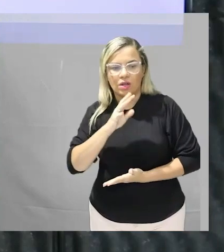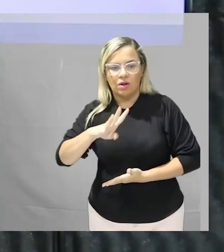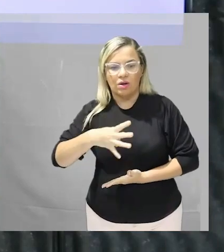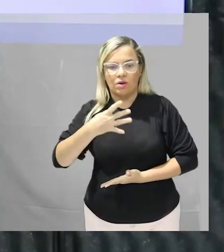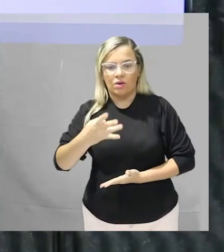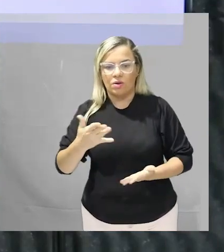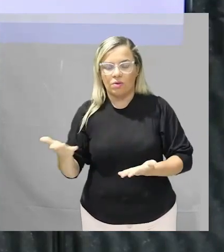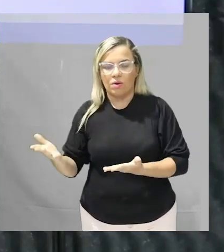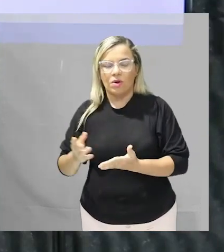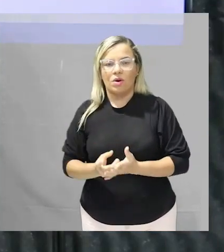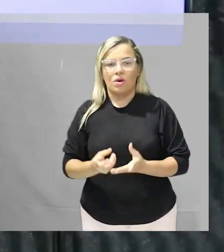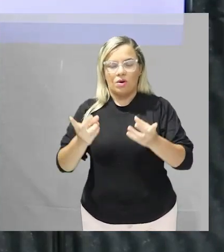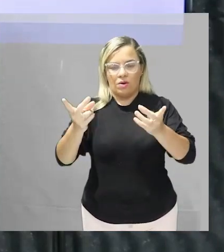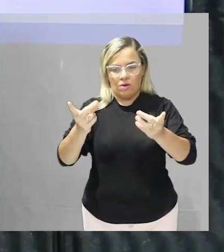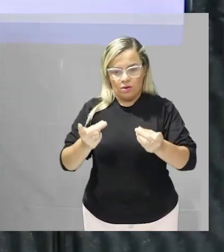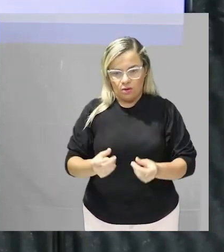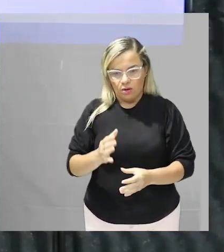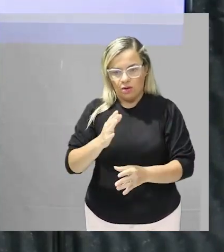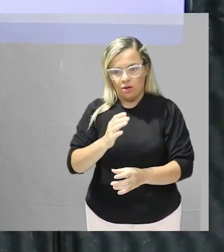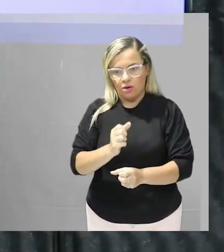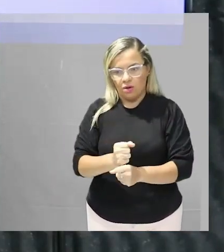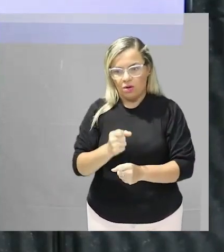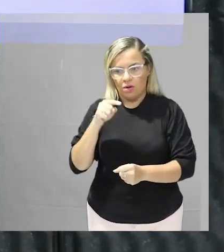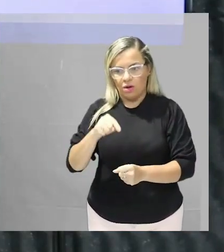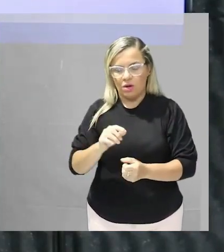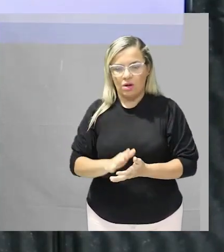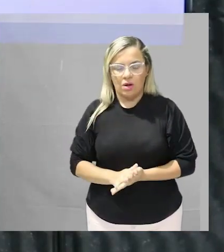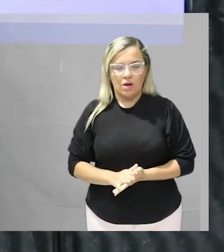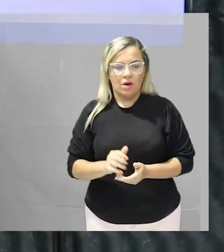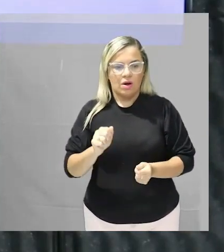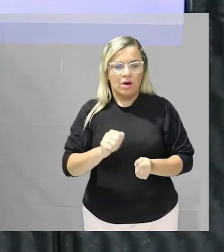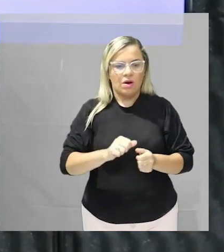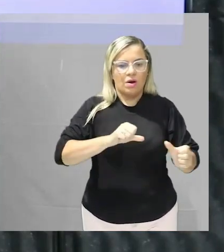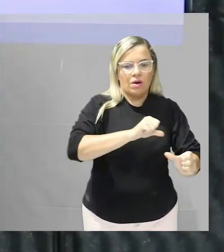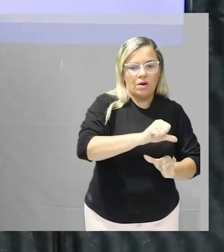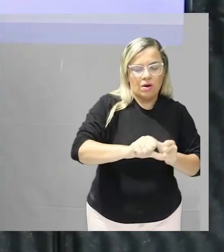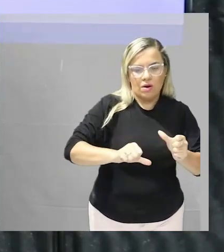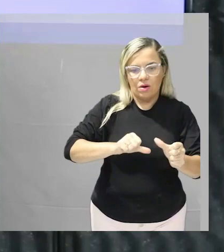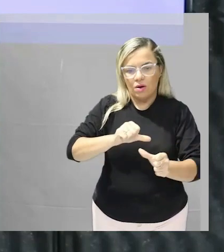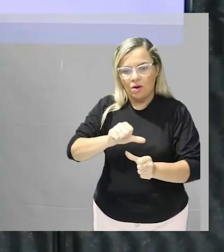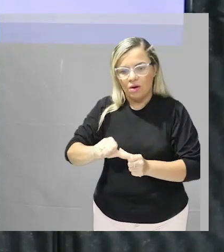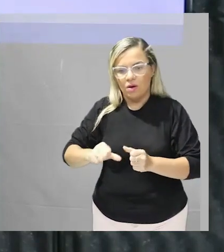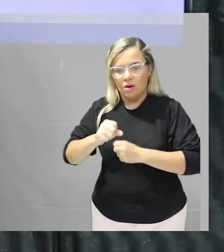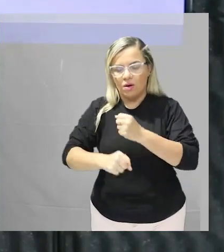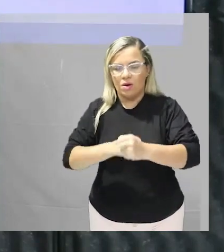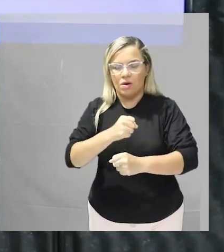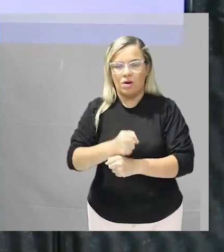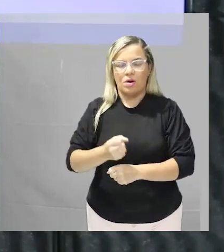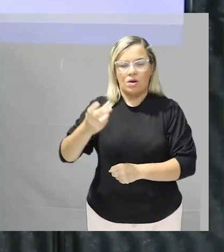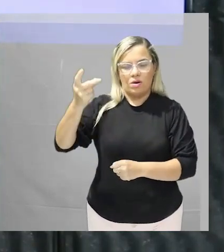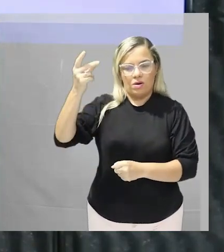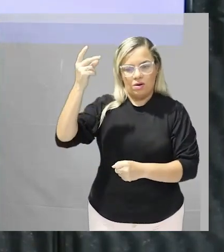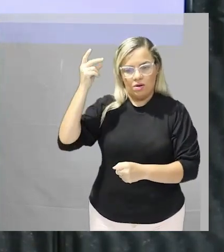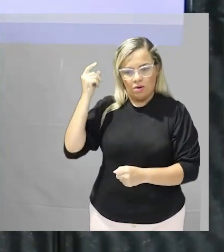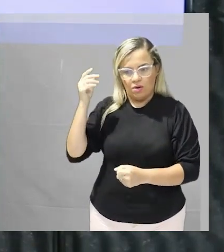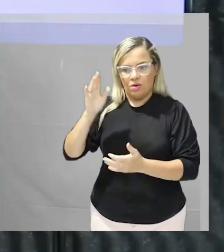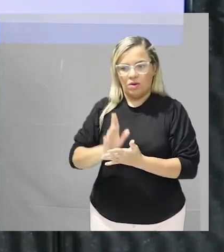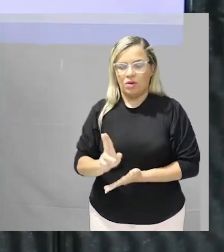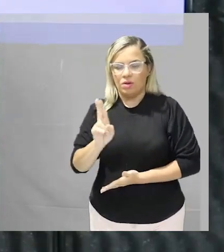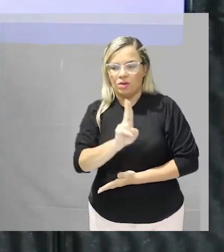é obtida em função das variações das receitas anuais anteriores